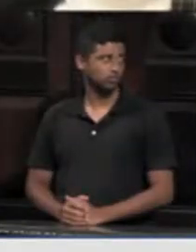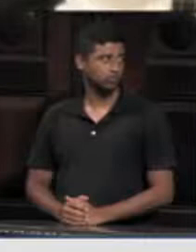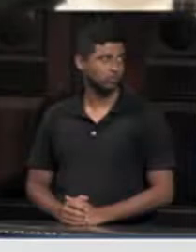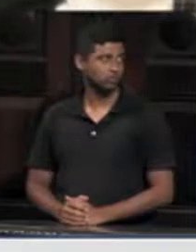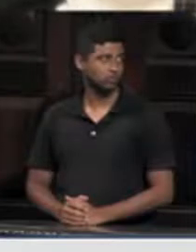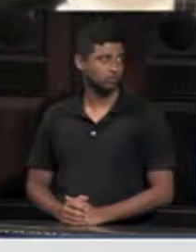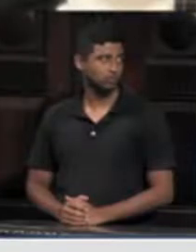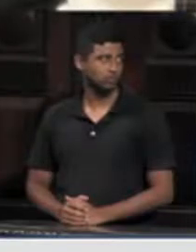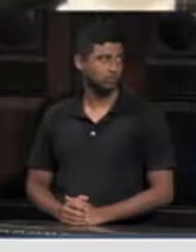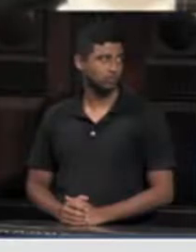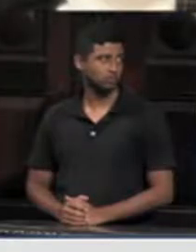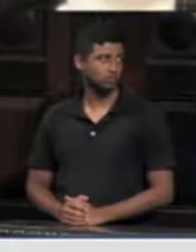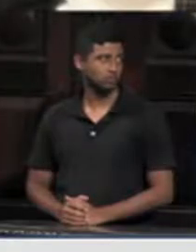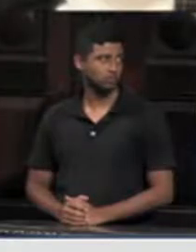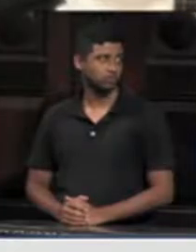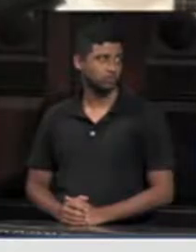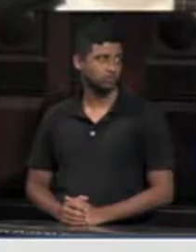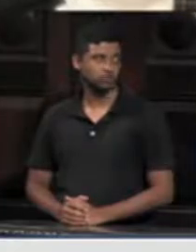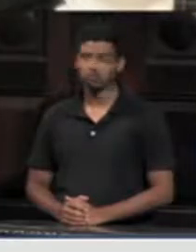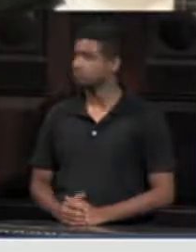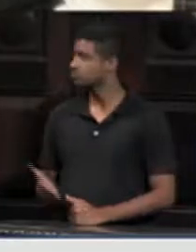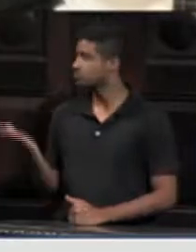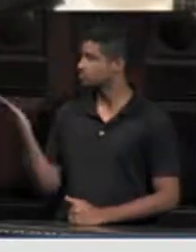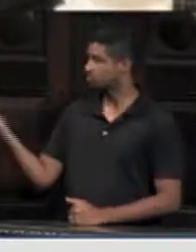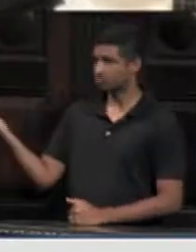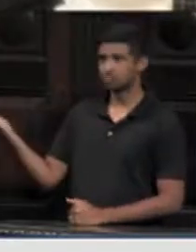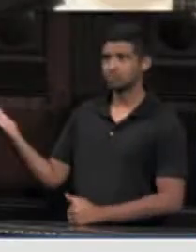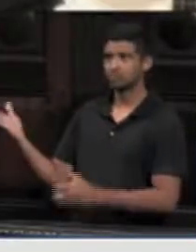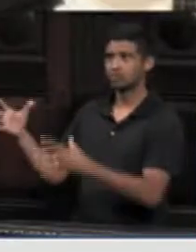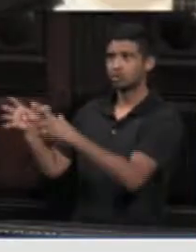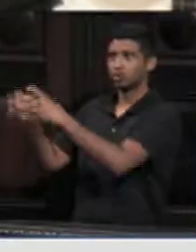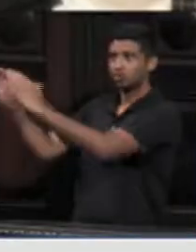nome do amigo